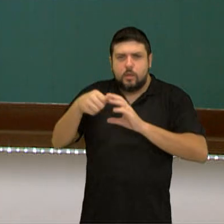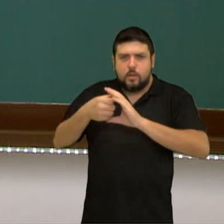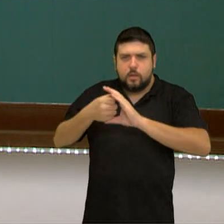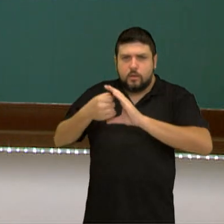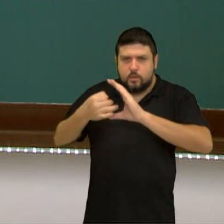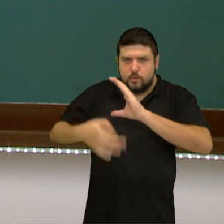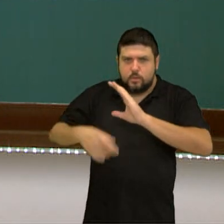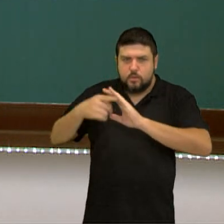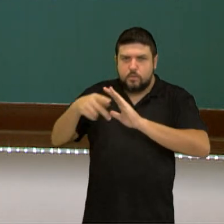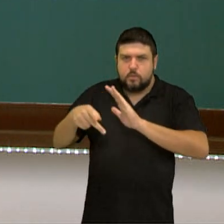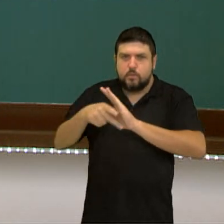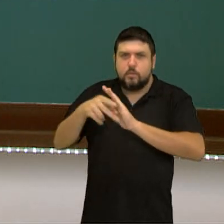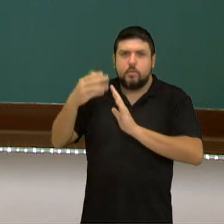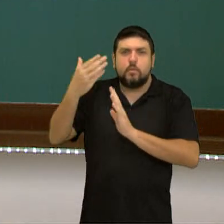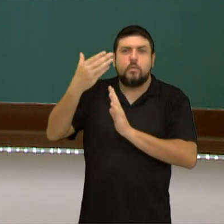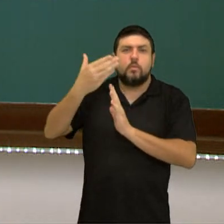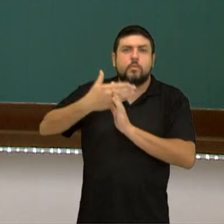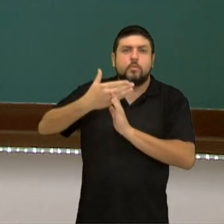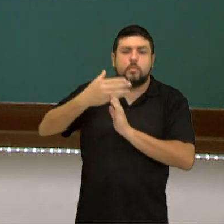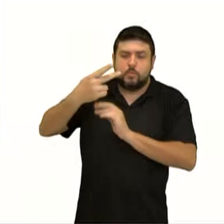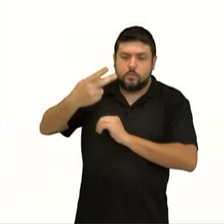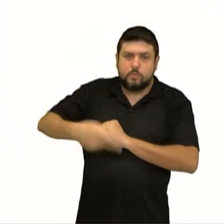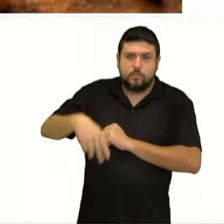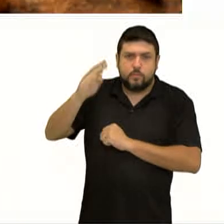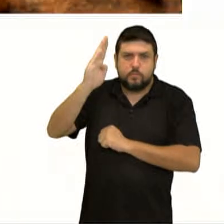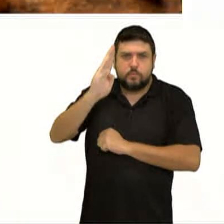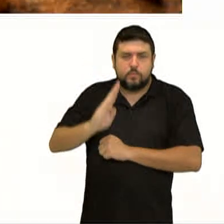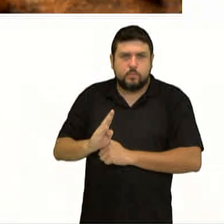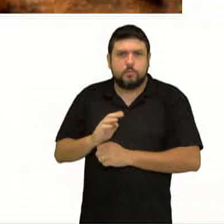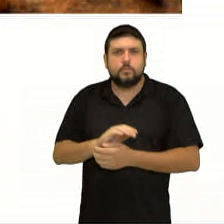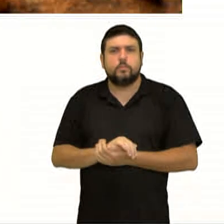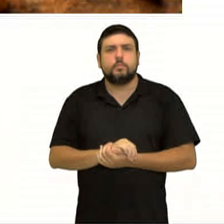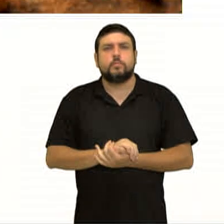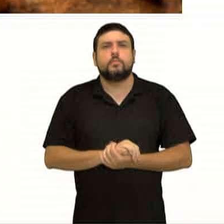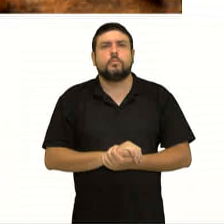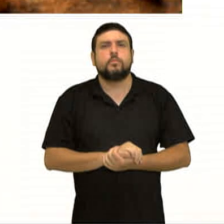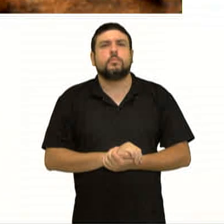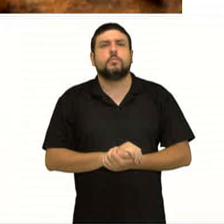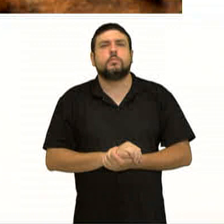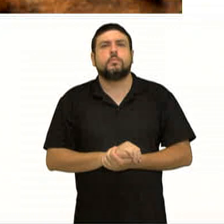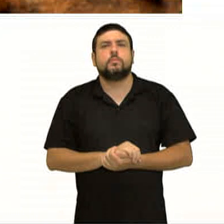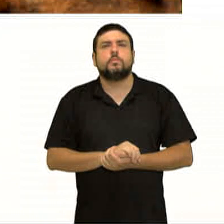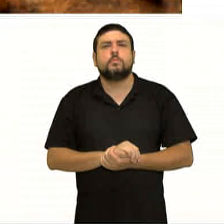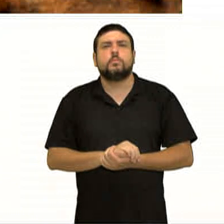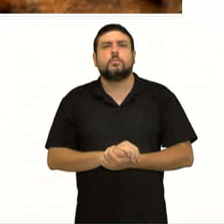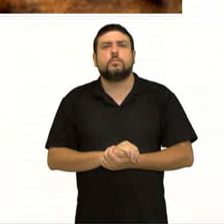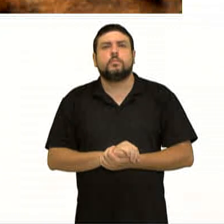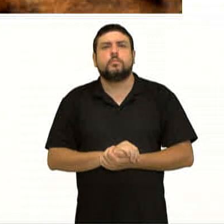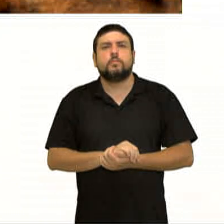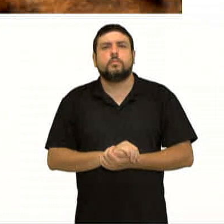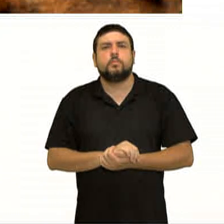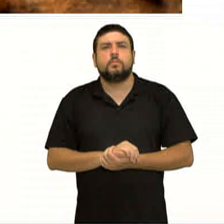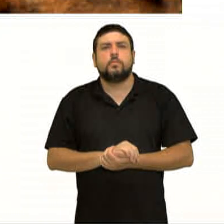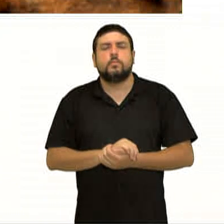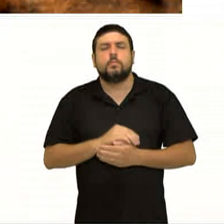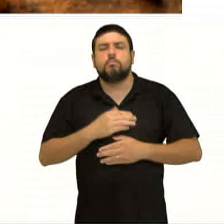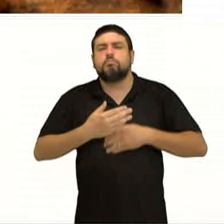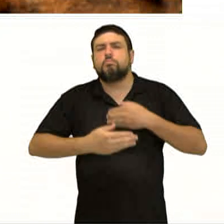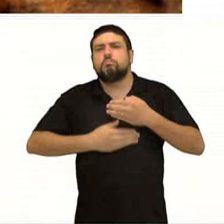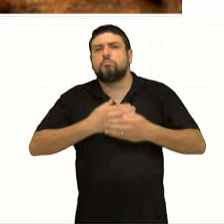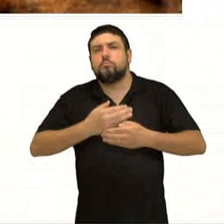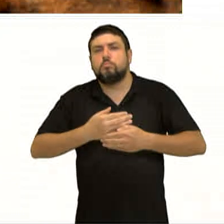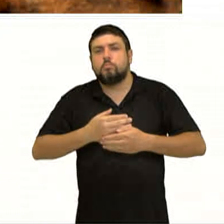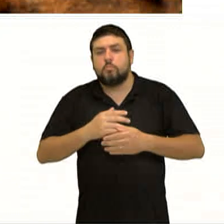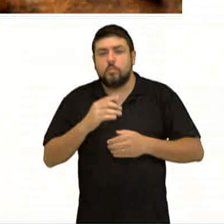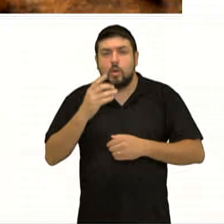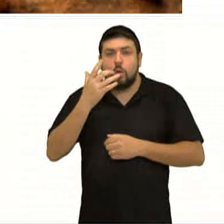Os anjinhos, os entalhes, as curvaturas, tá? Aí a gente chega no ciclo do ouro. Com a